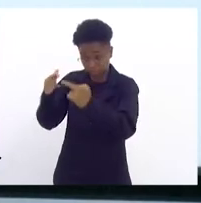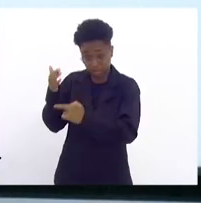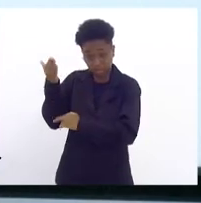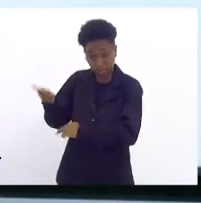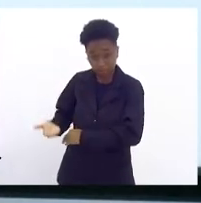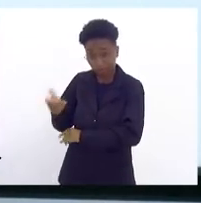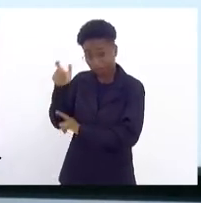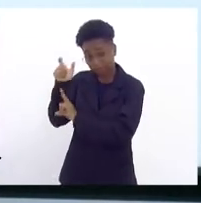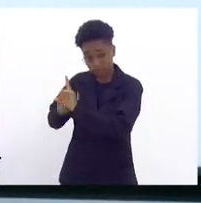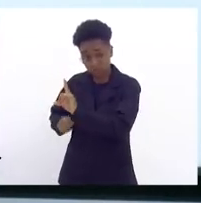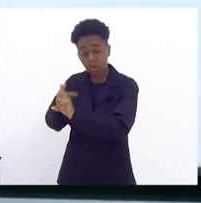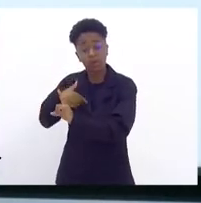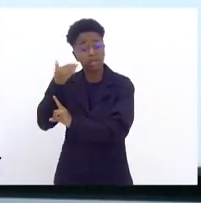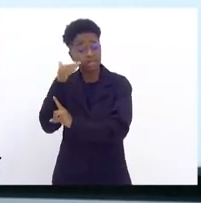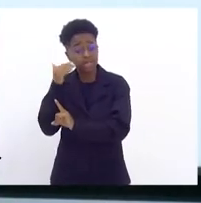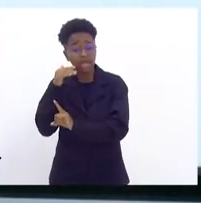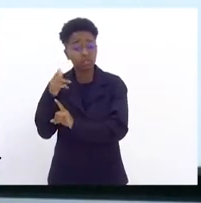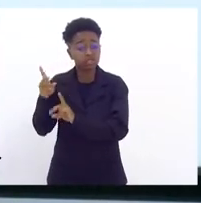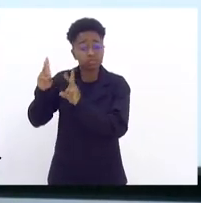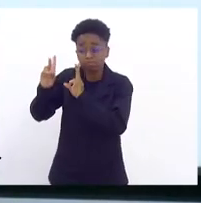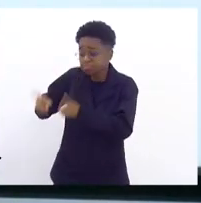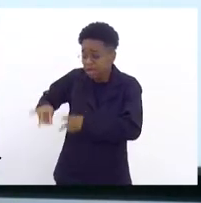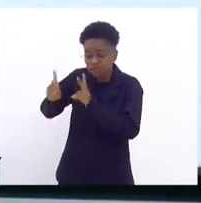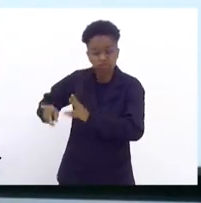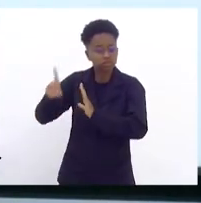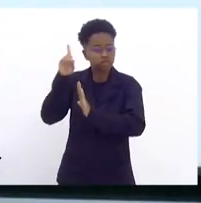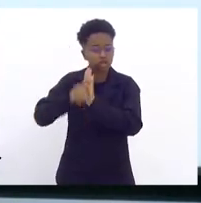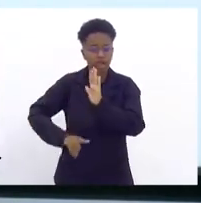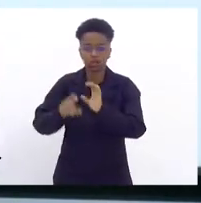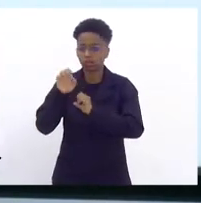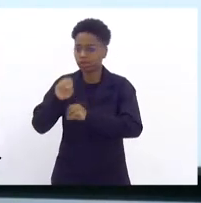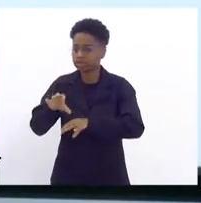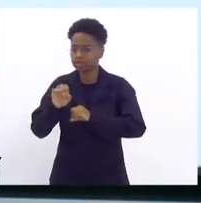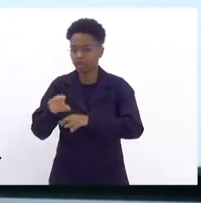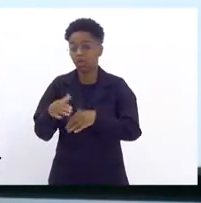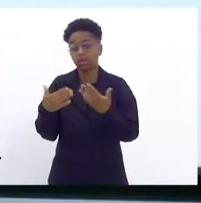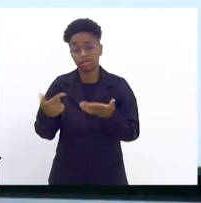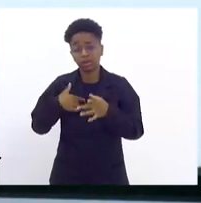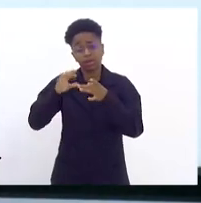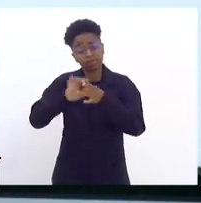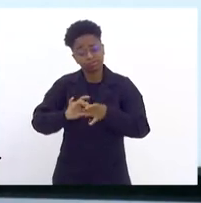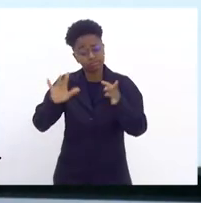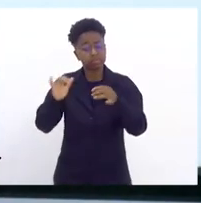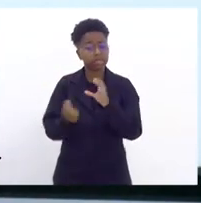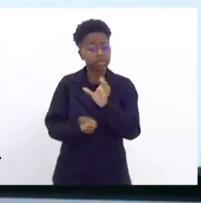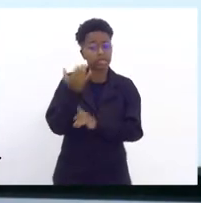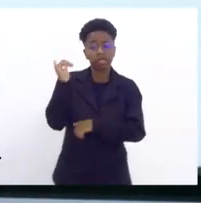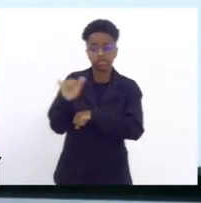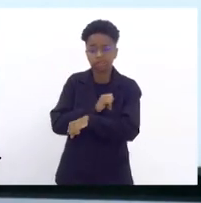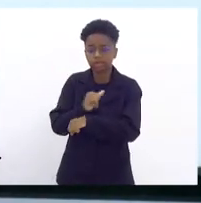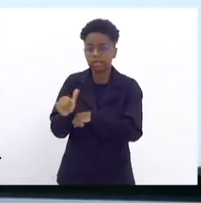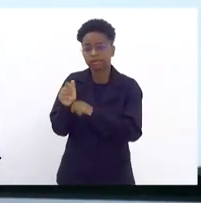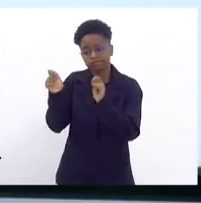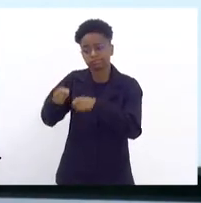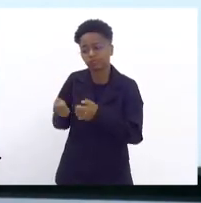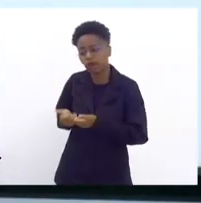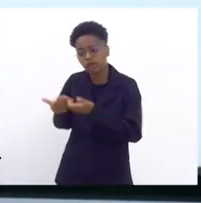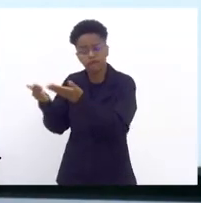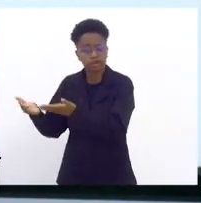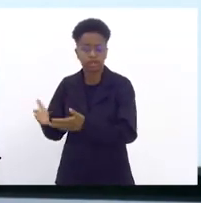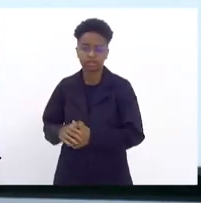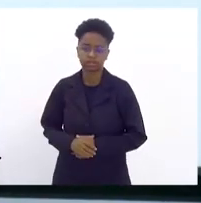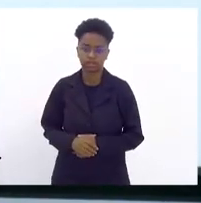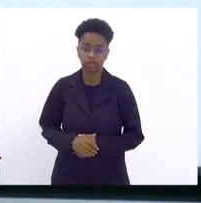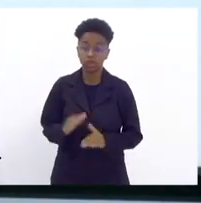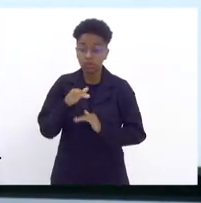eu entendo que ela tem o mesmo direito que eu educação então eu vou viabilizar mecanismos para isso tudo